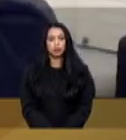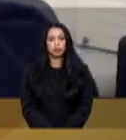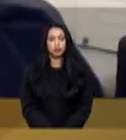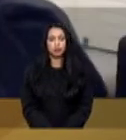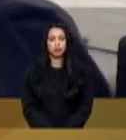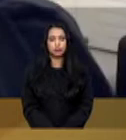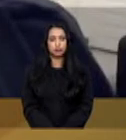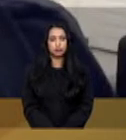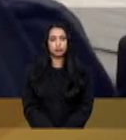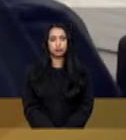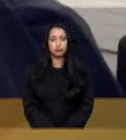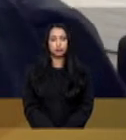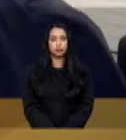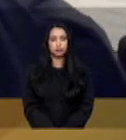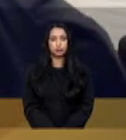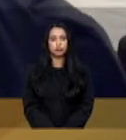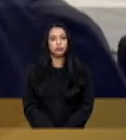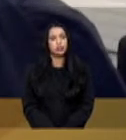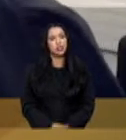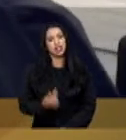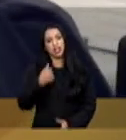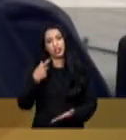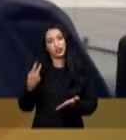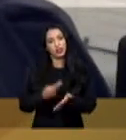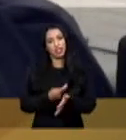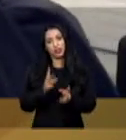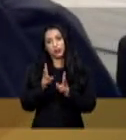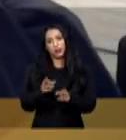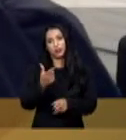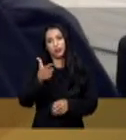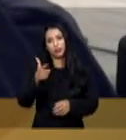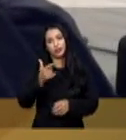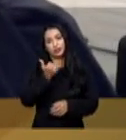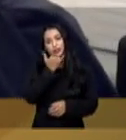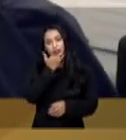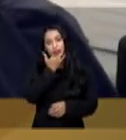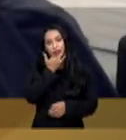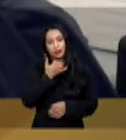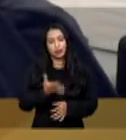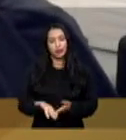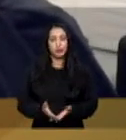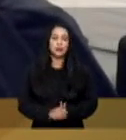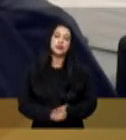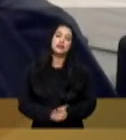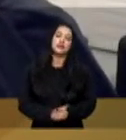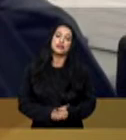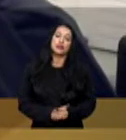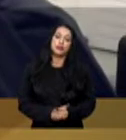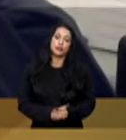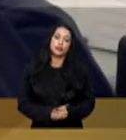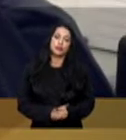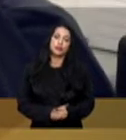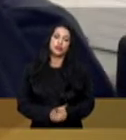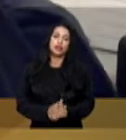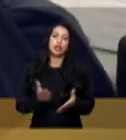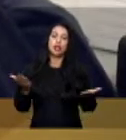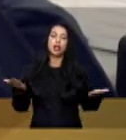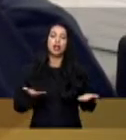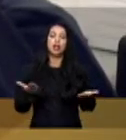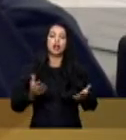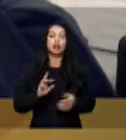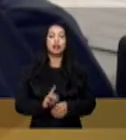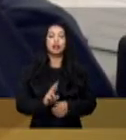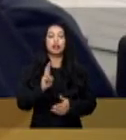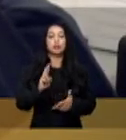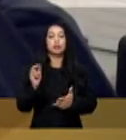Esse é um equívoco que todo mundo comete, porque o som fica desligado, né? Então, falar agora pelo amigo Escúria,